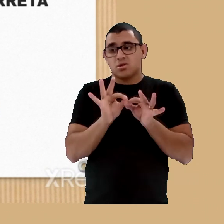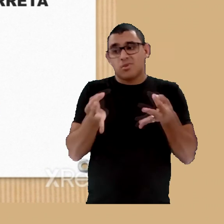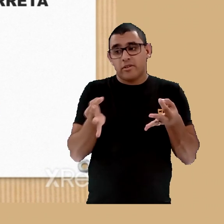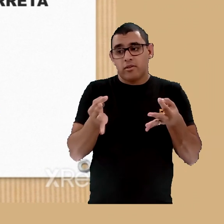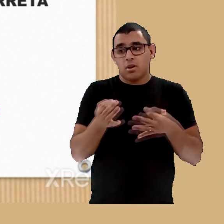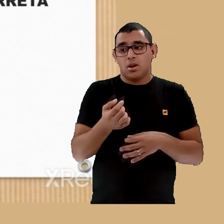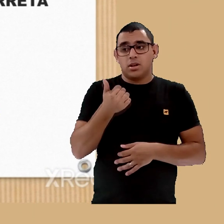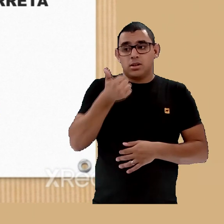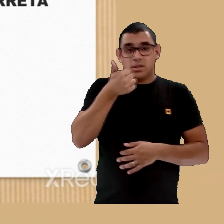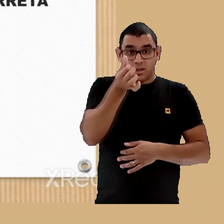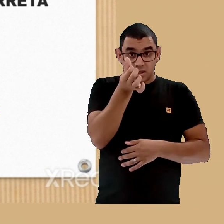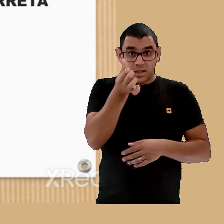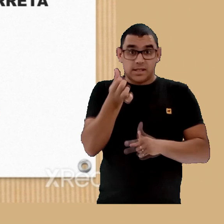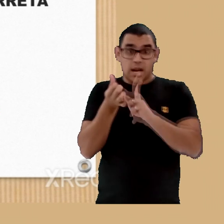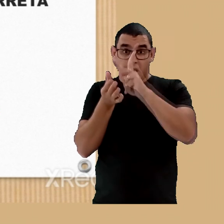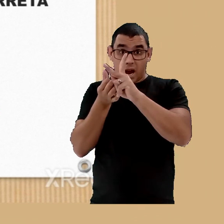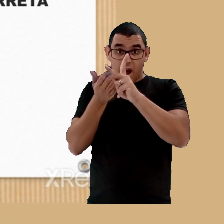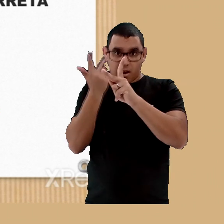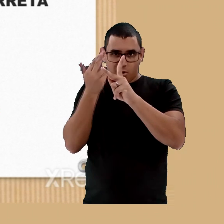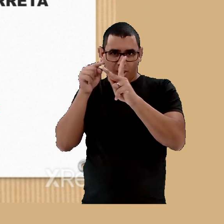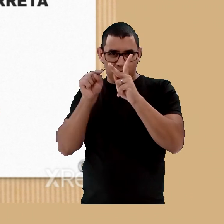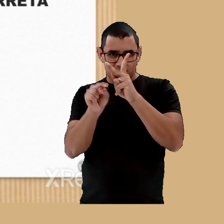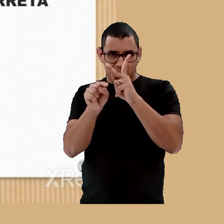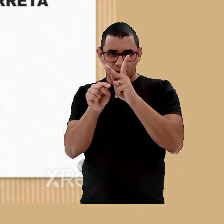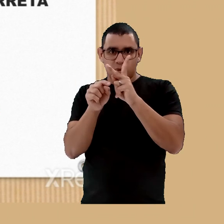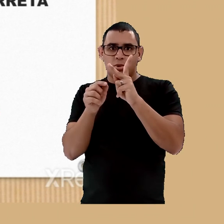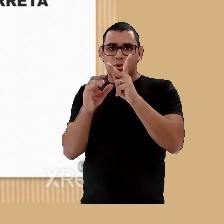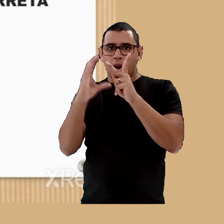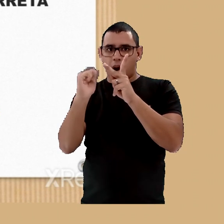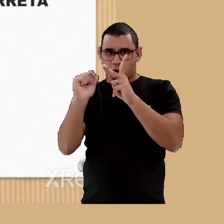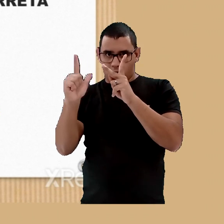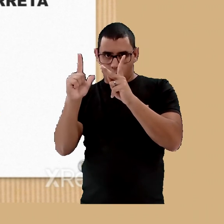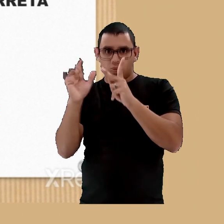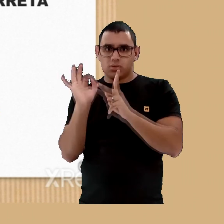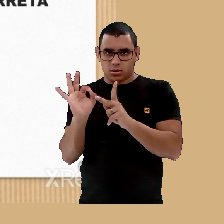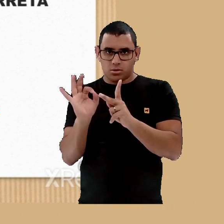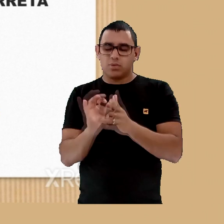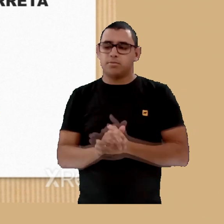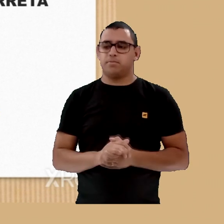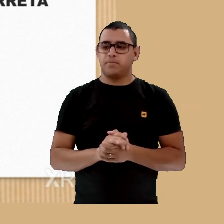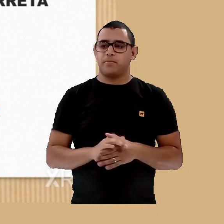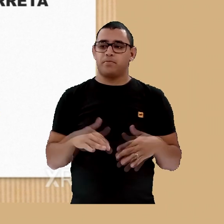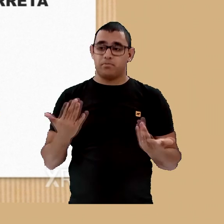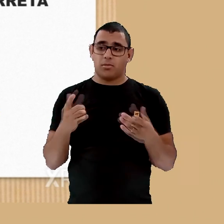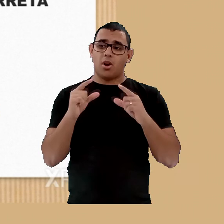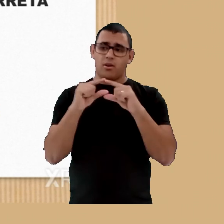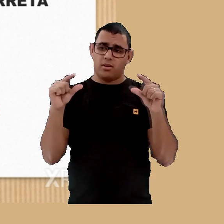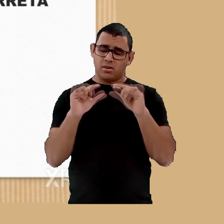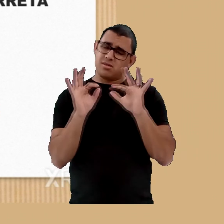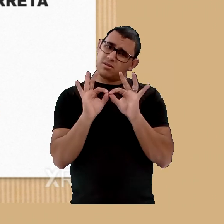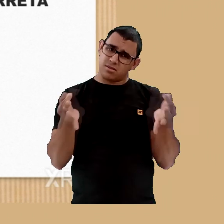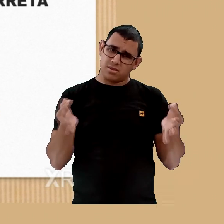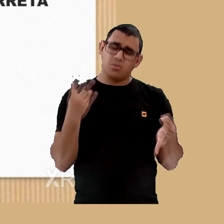simplificando aí, nós temos 16 quilocalorias. Então, observem que a fórmula é